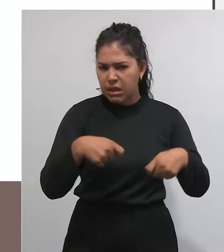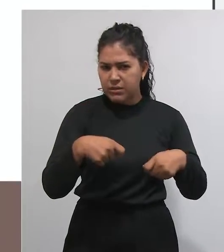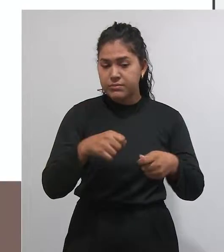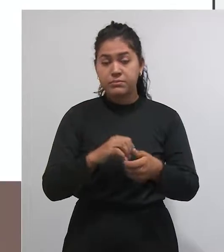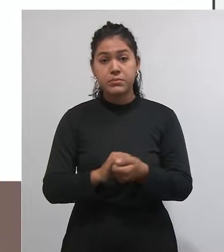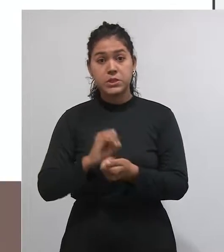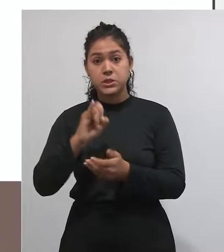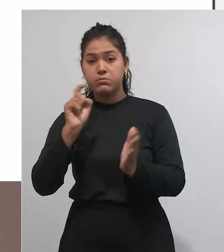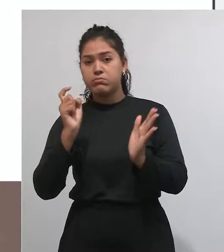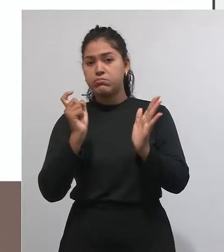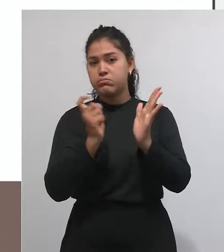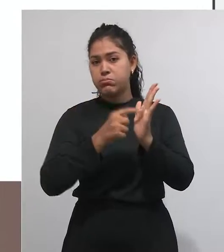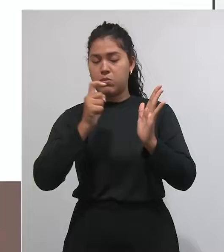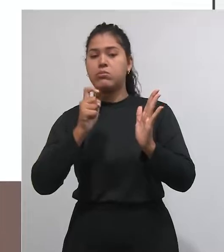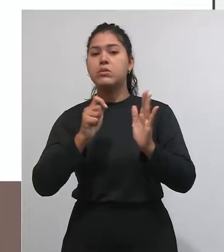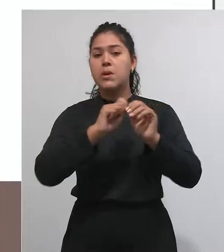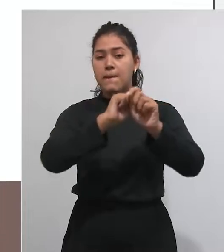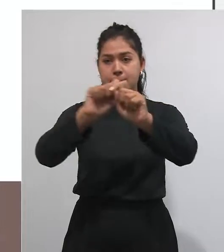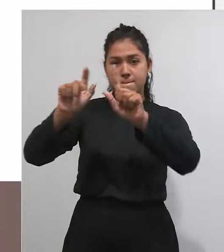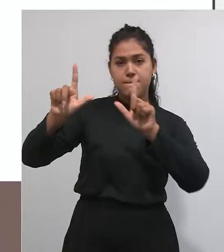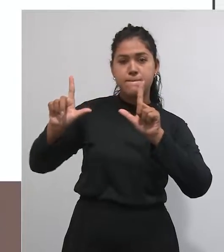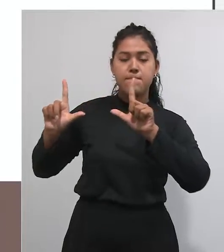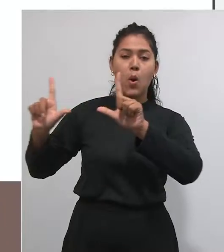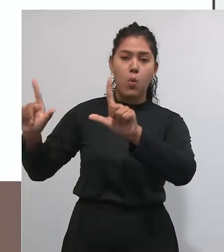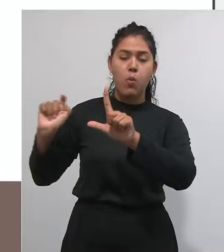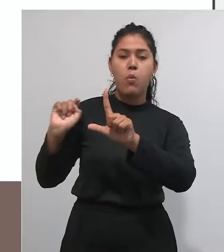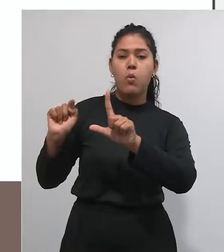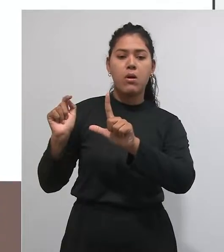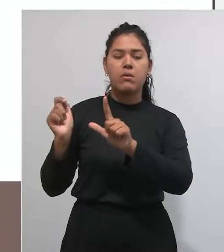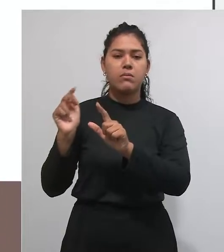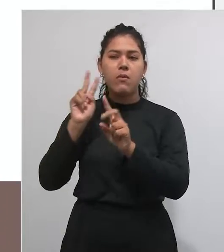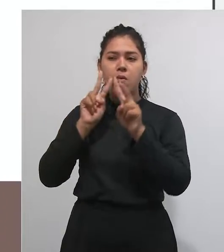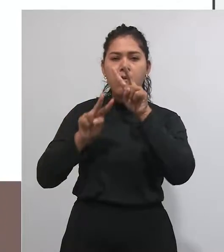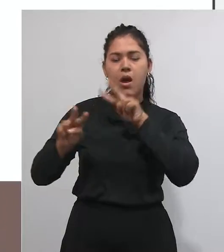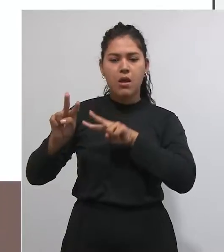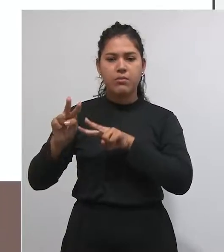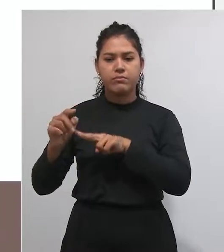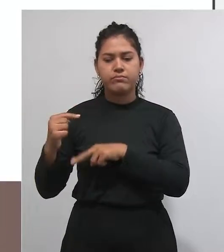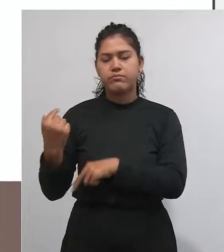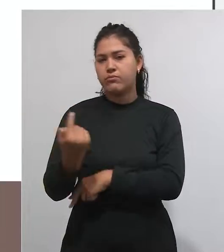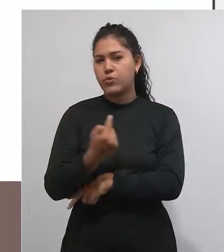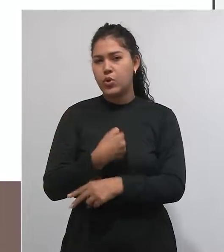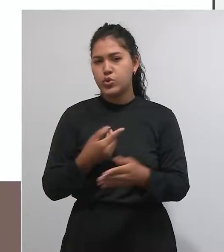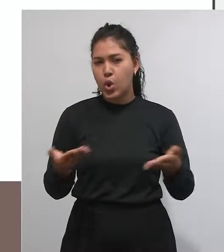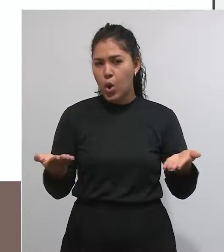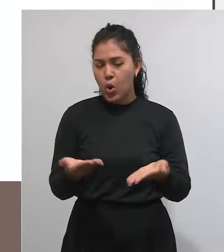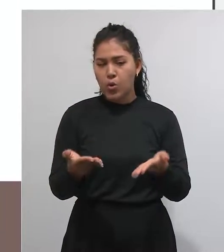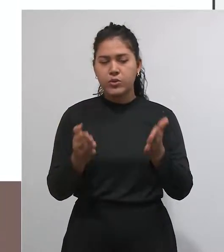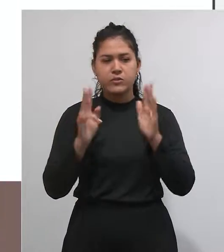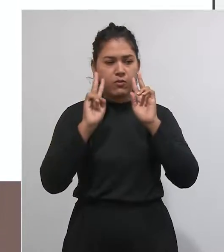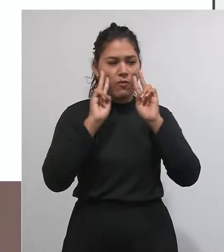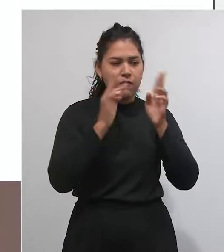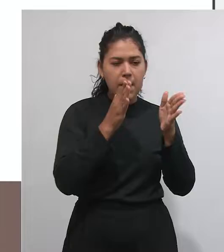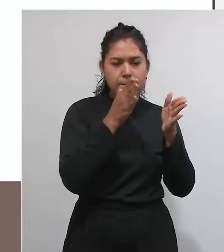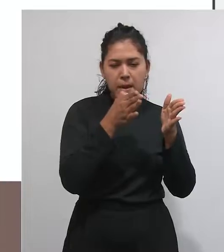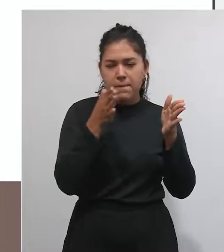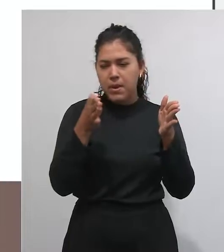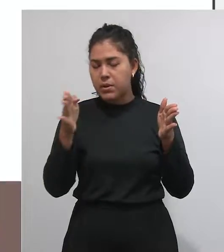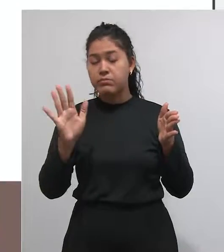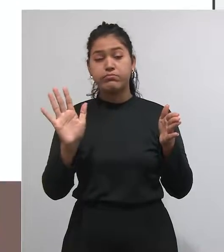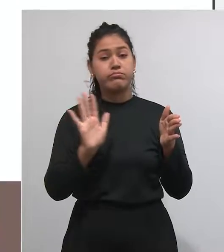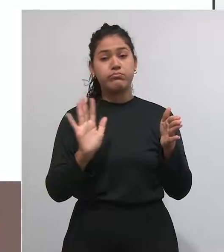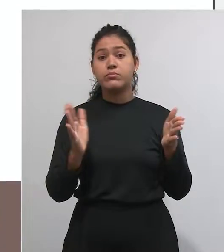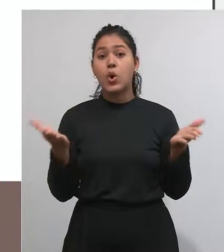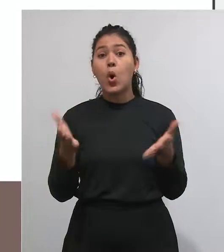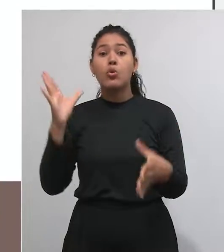ser direcionado aí para essas páginas, tá? Nós não vamos entrar no mérito de cada uma, até porque